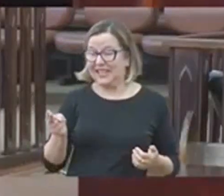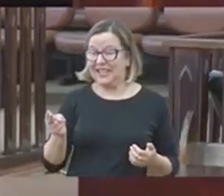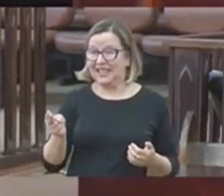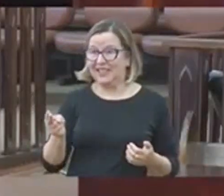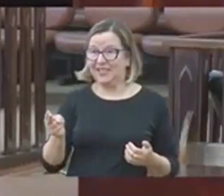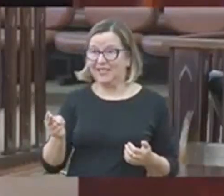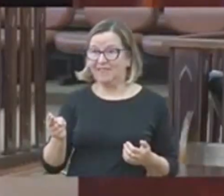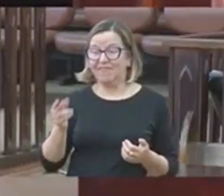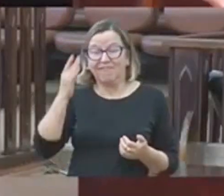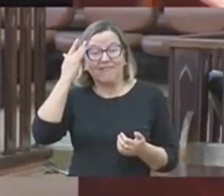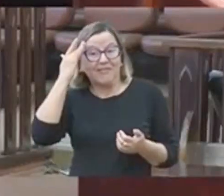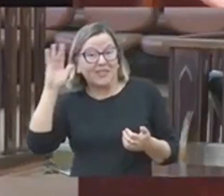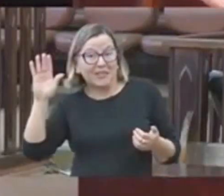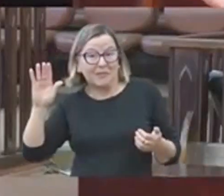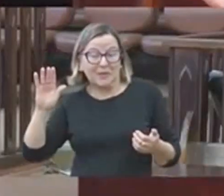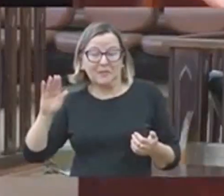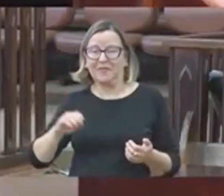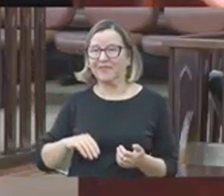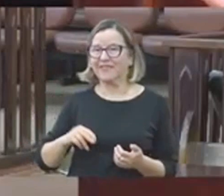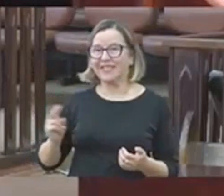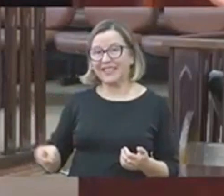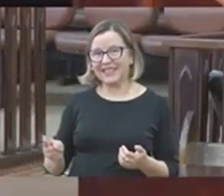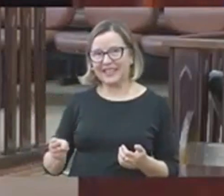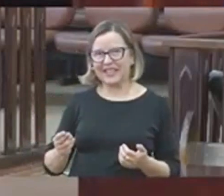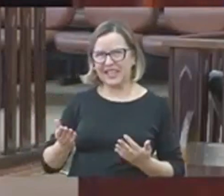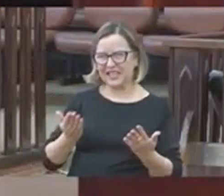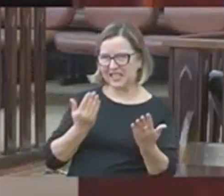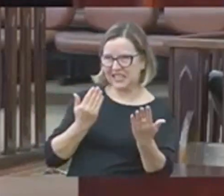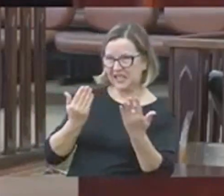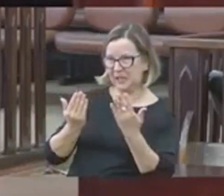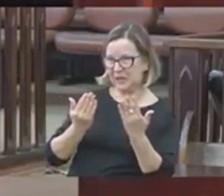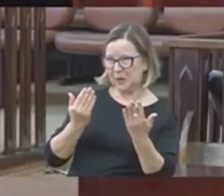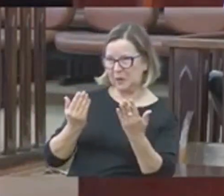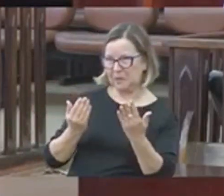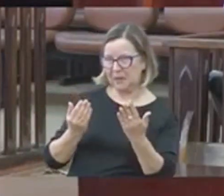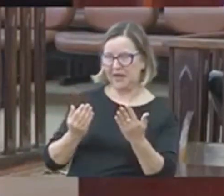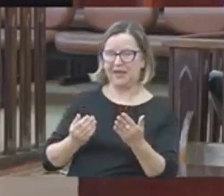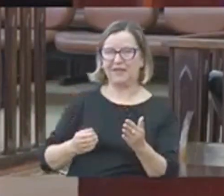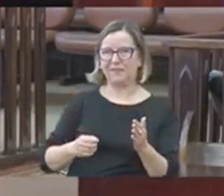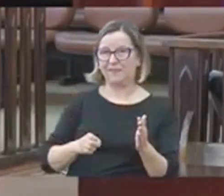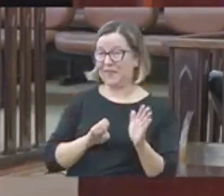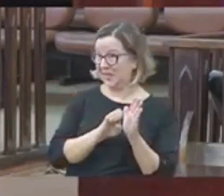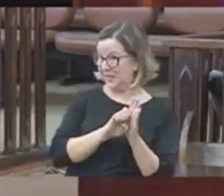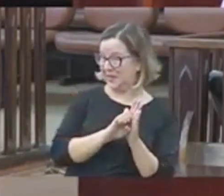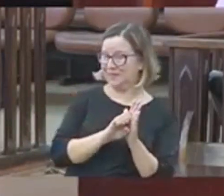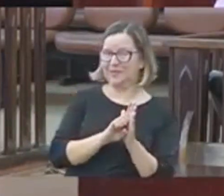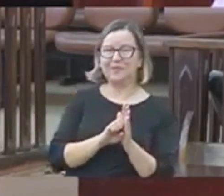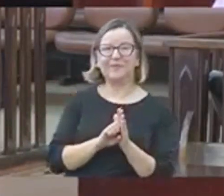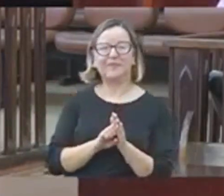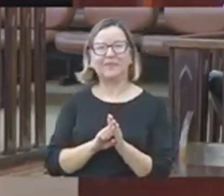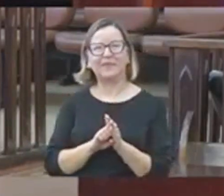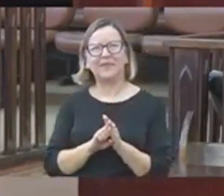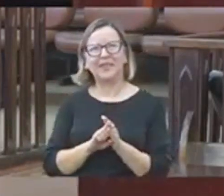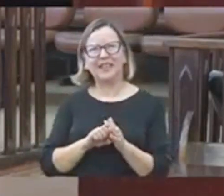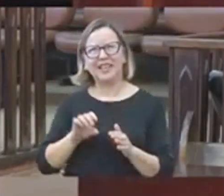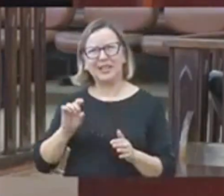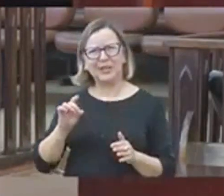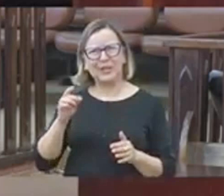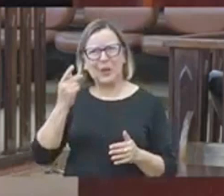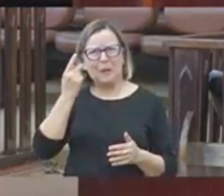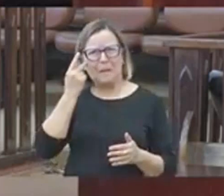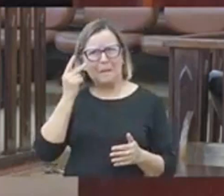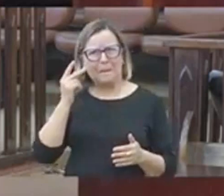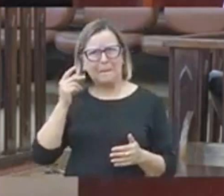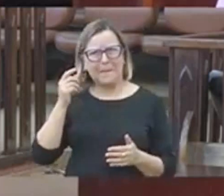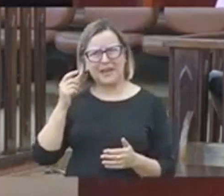compara, claro que esse é só um exemplo para que nós tenhamos um pequeno